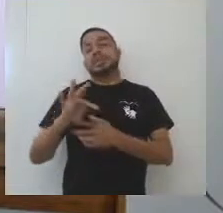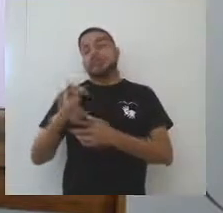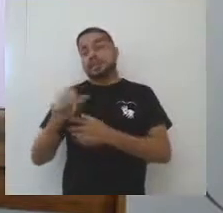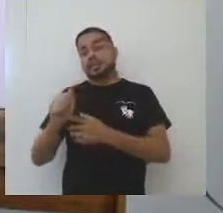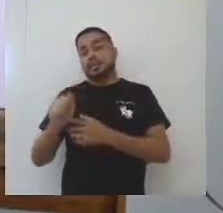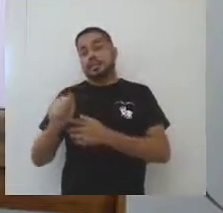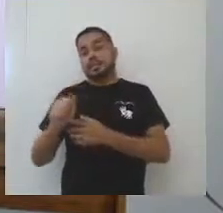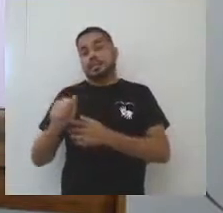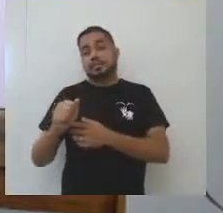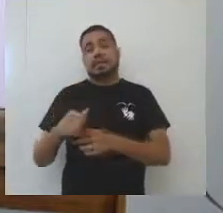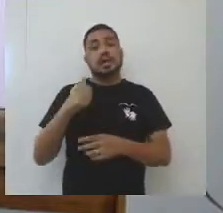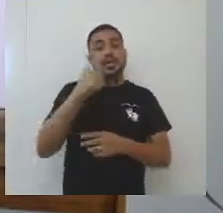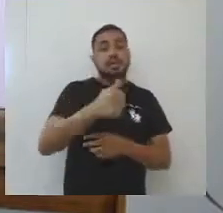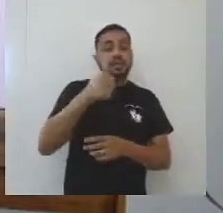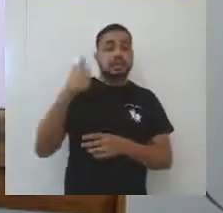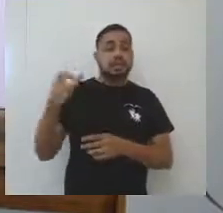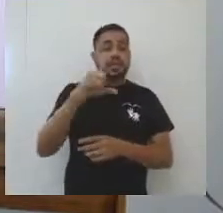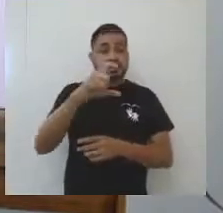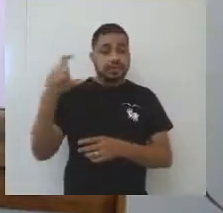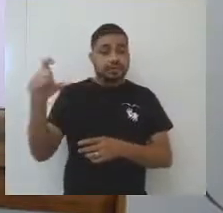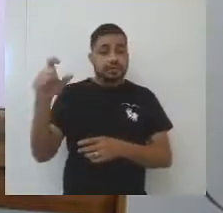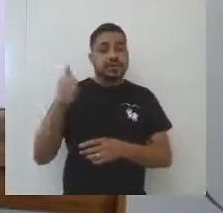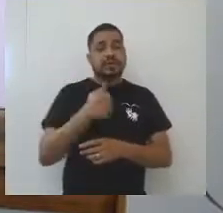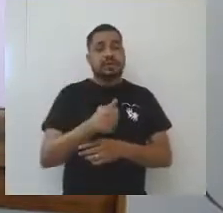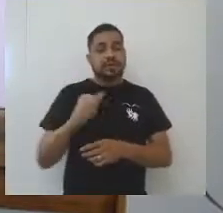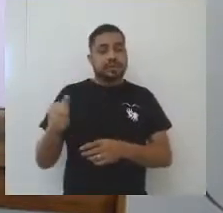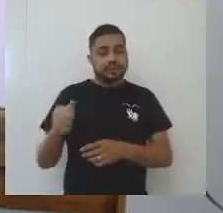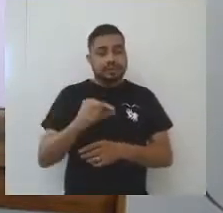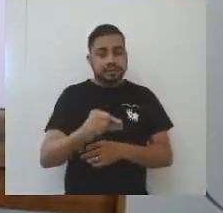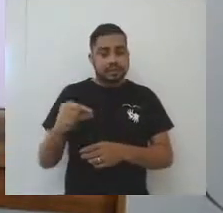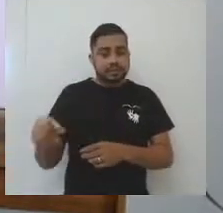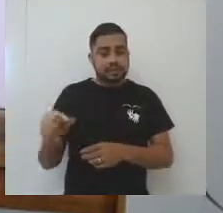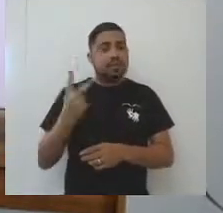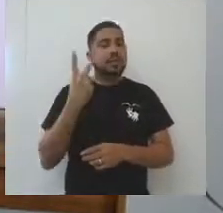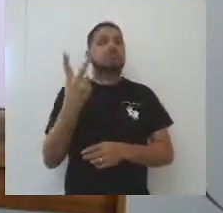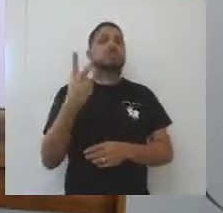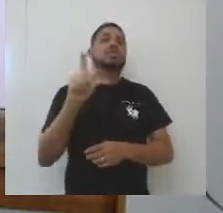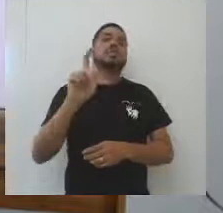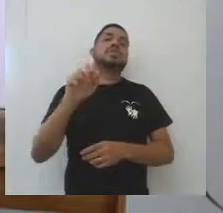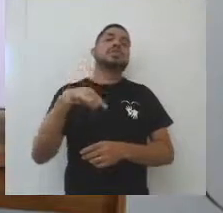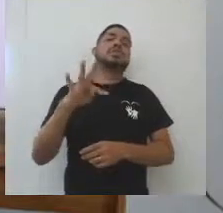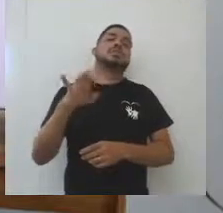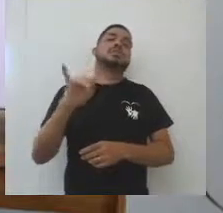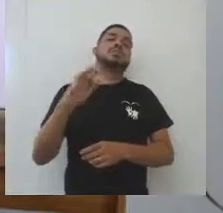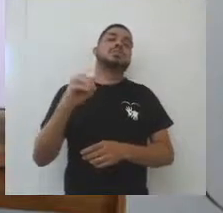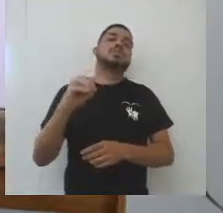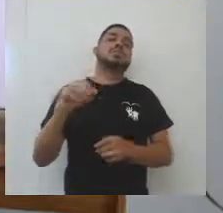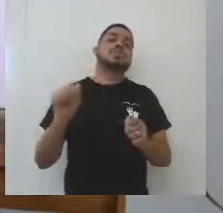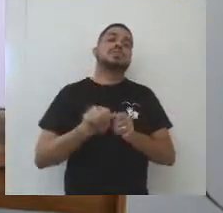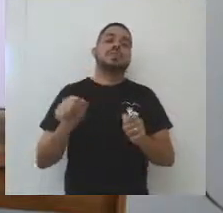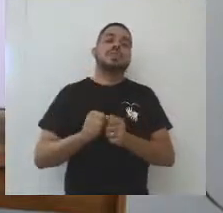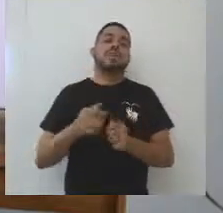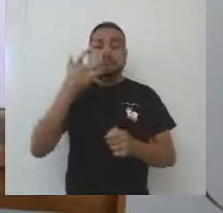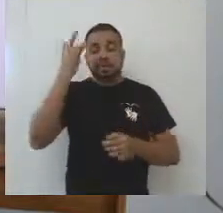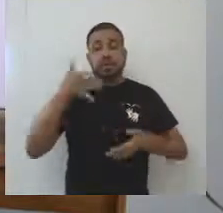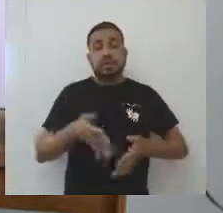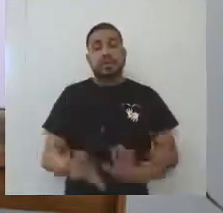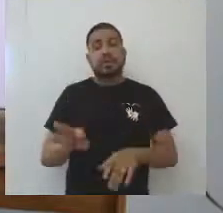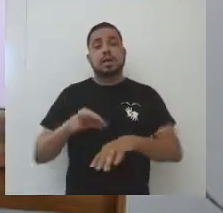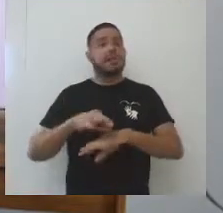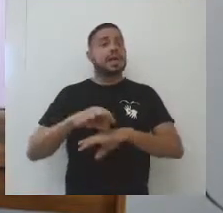Ó, azão, azão e azão, azinho são 2 genótipos que fazem um cara nascer com